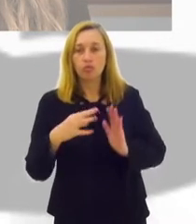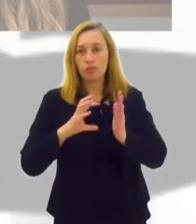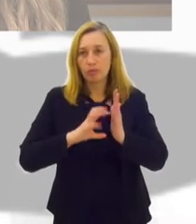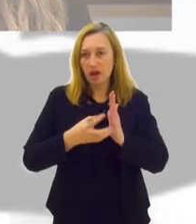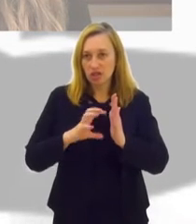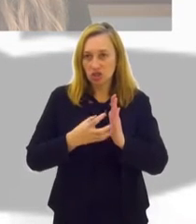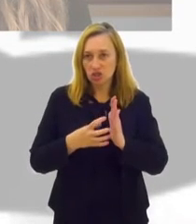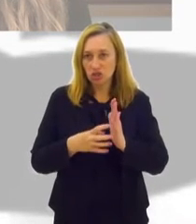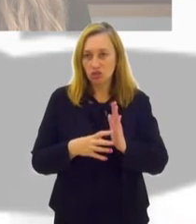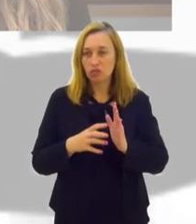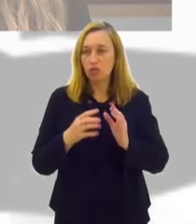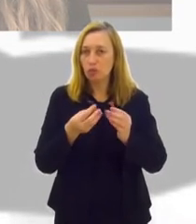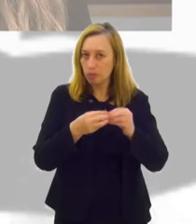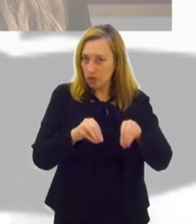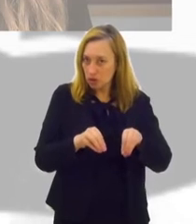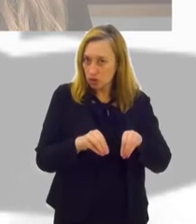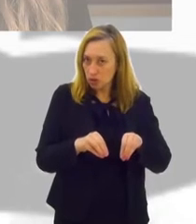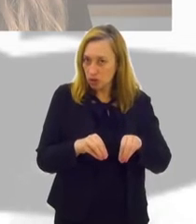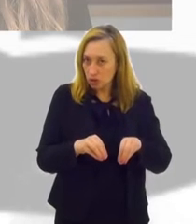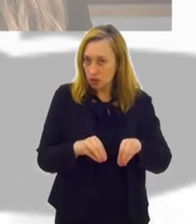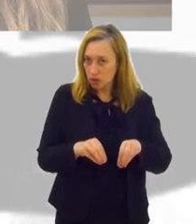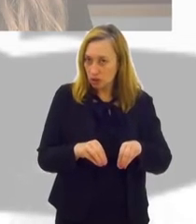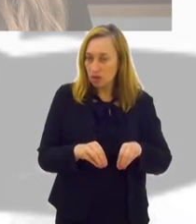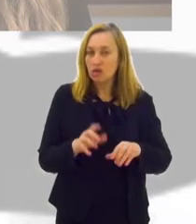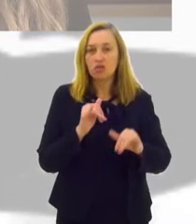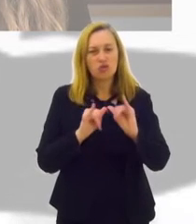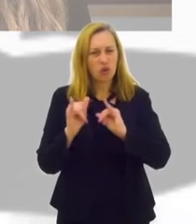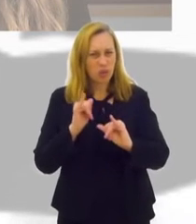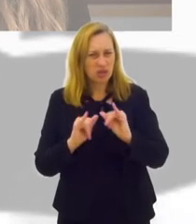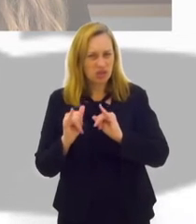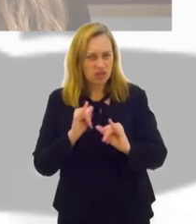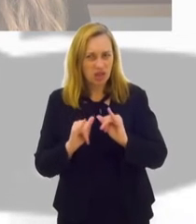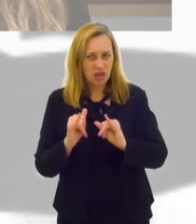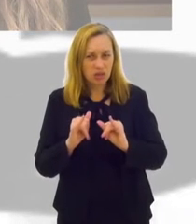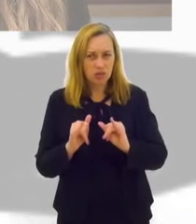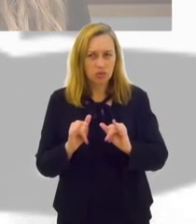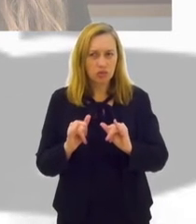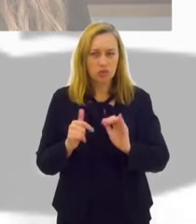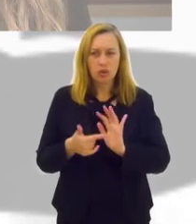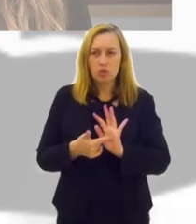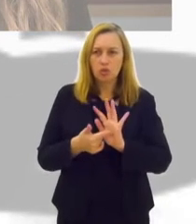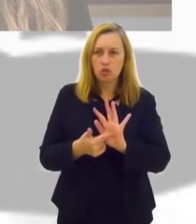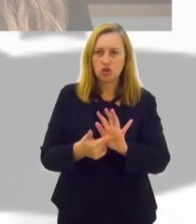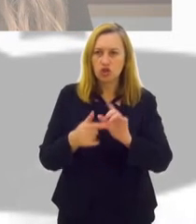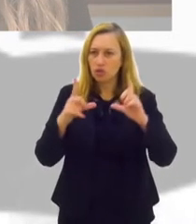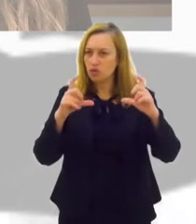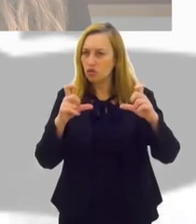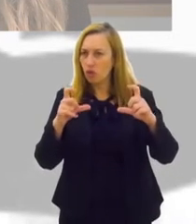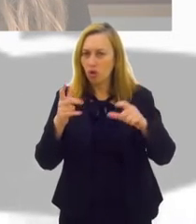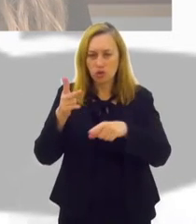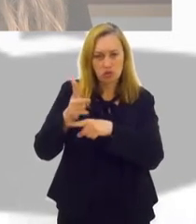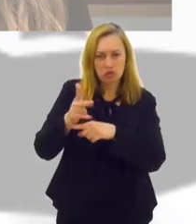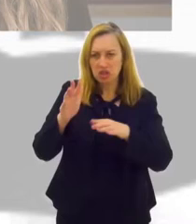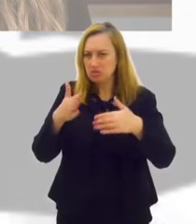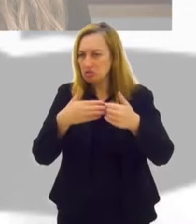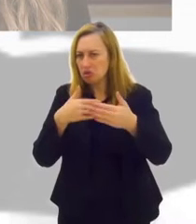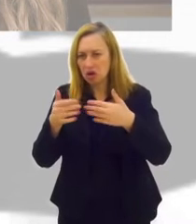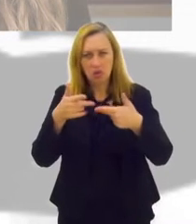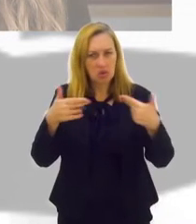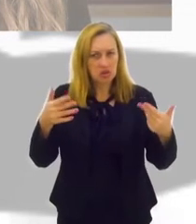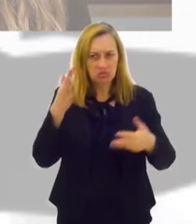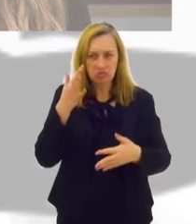aquele partido for atingido pela informação, pela imagem, ou seja lá o que